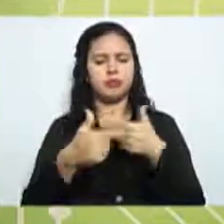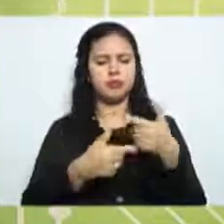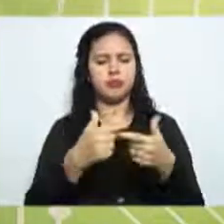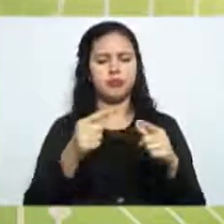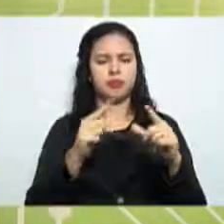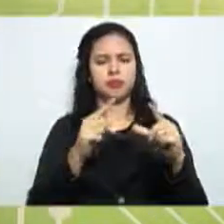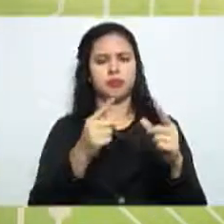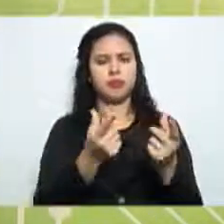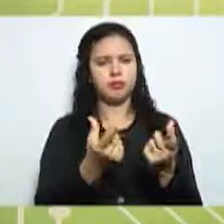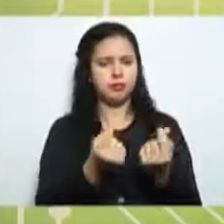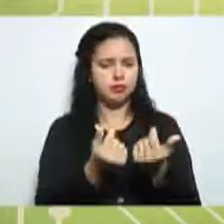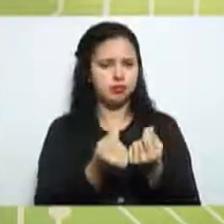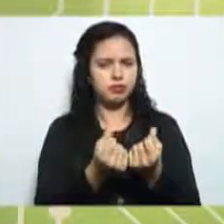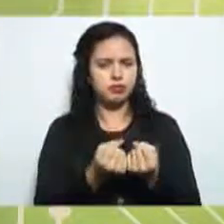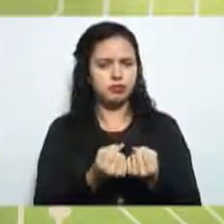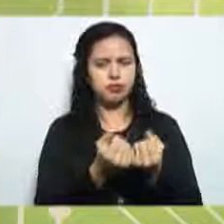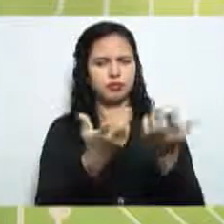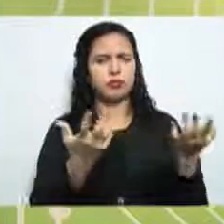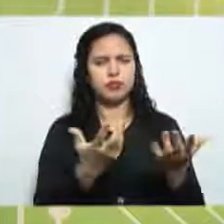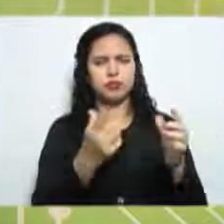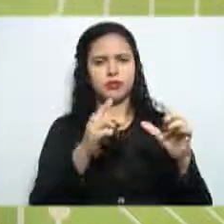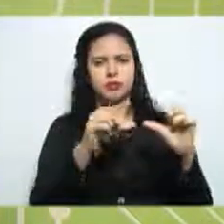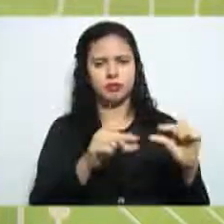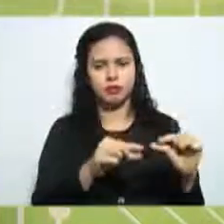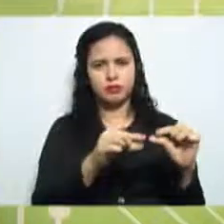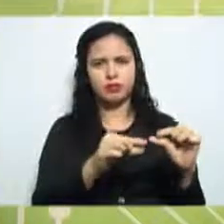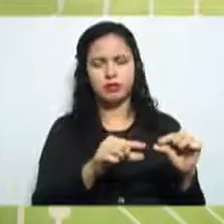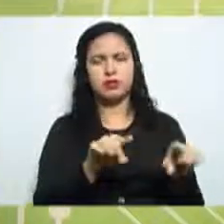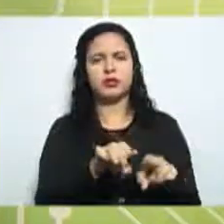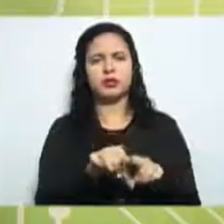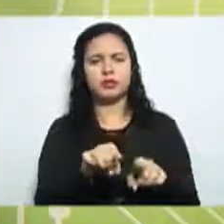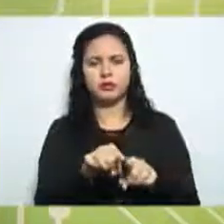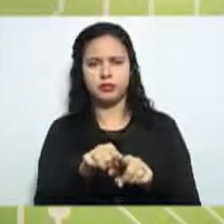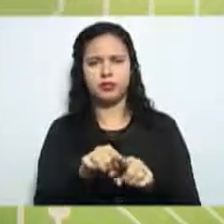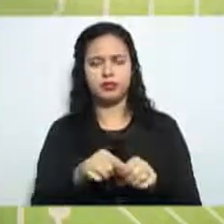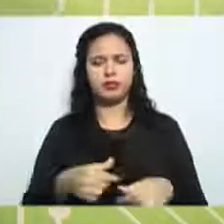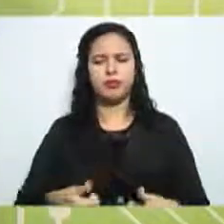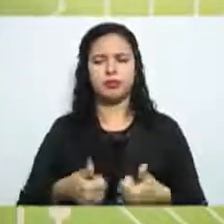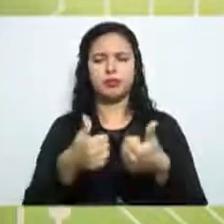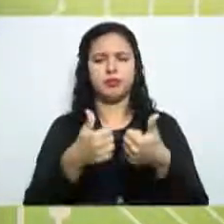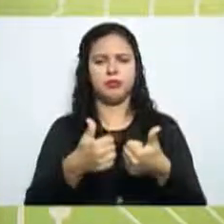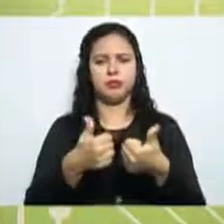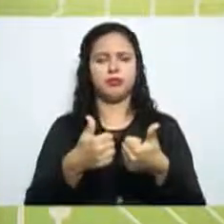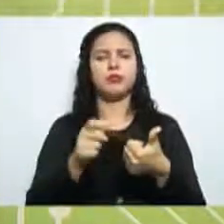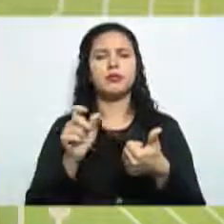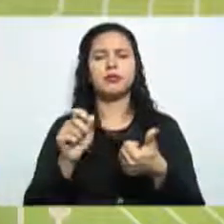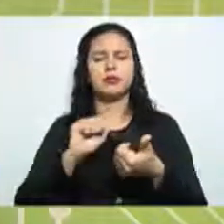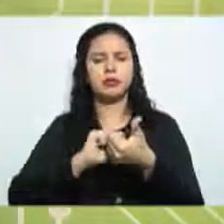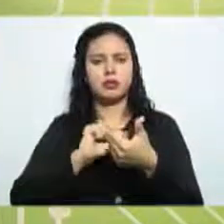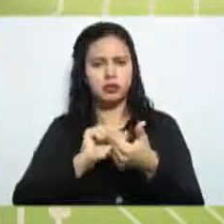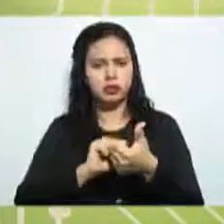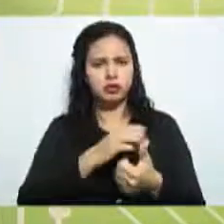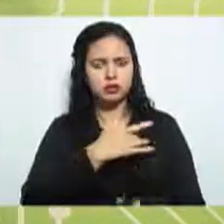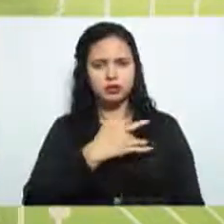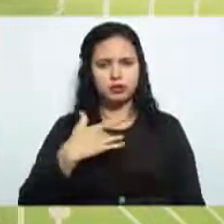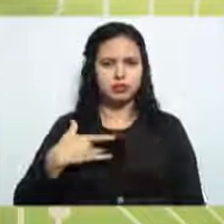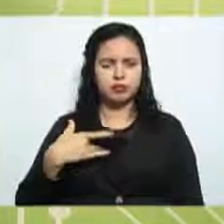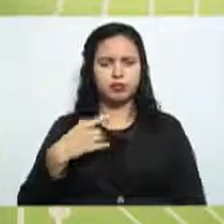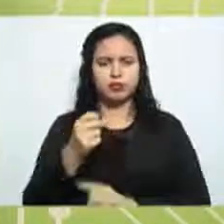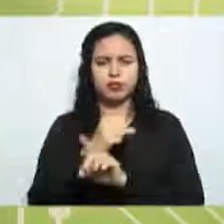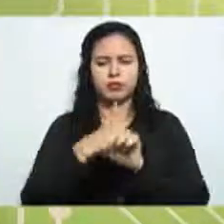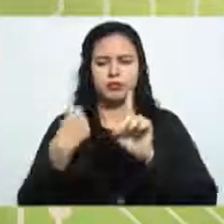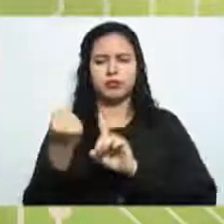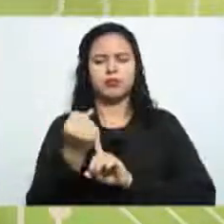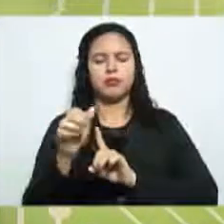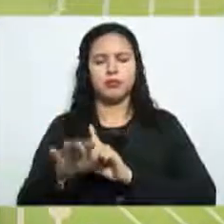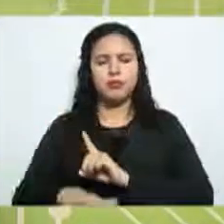mas também melhora a qualidade de vida da sociedade como um todo. Se todos os custos ao seu redor diminuem, isso é como